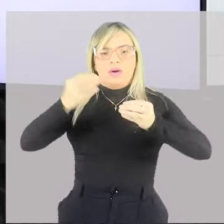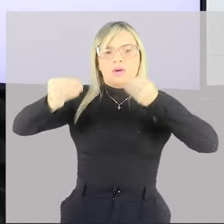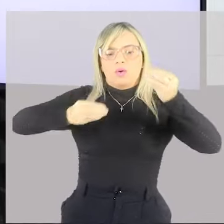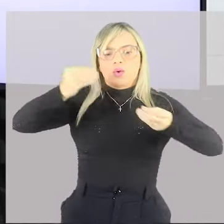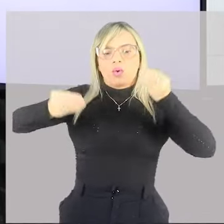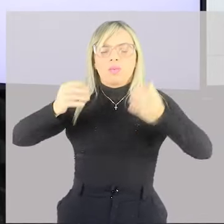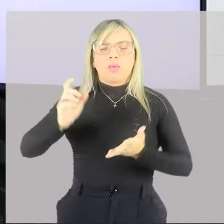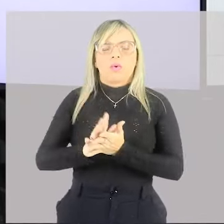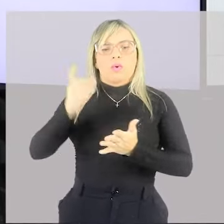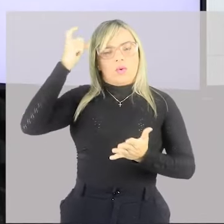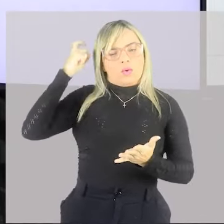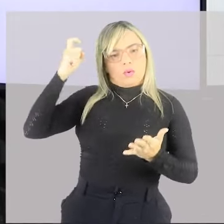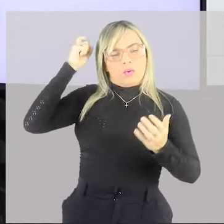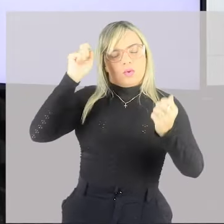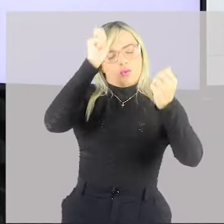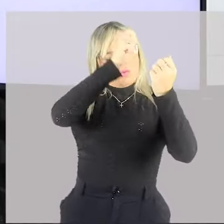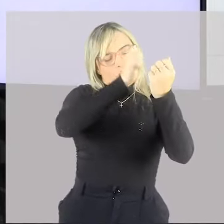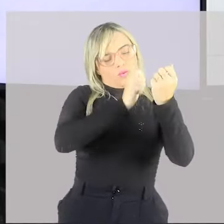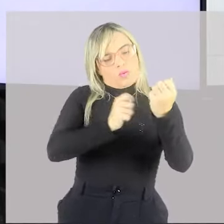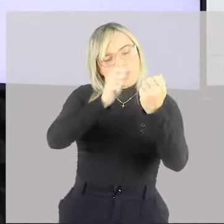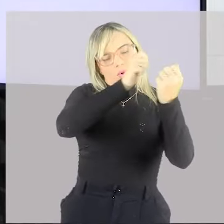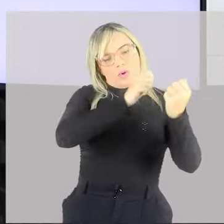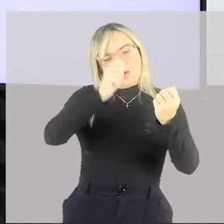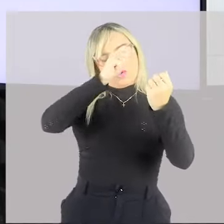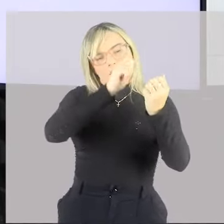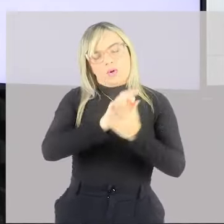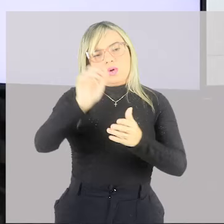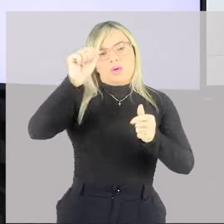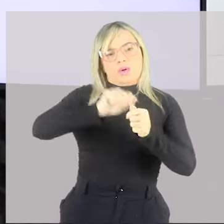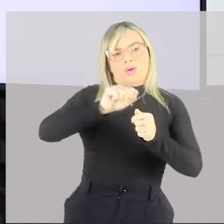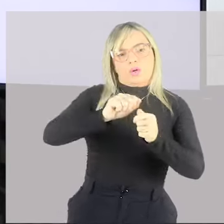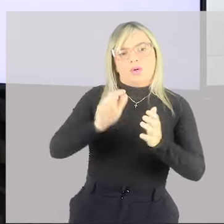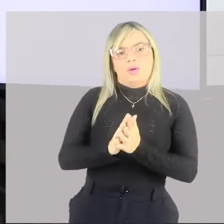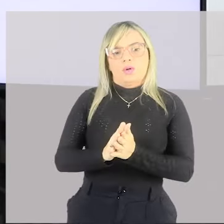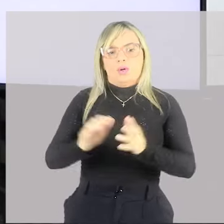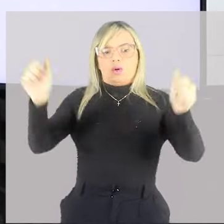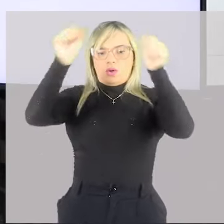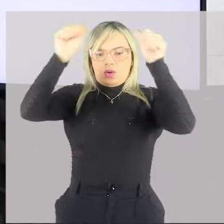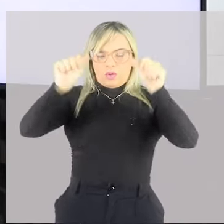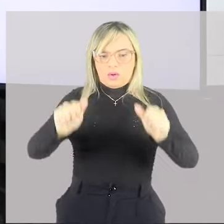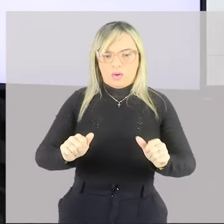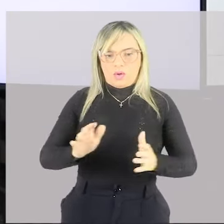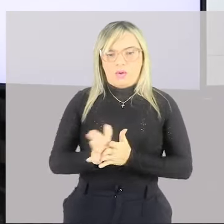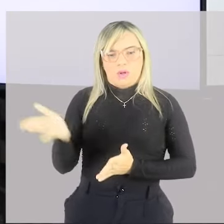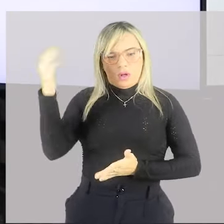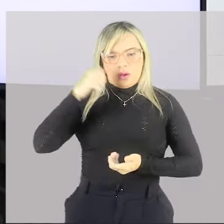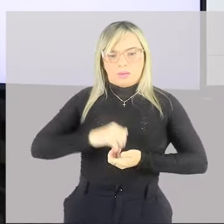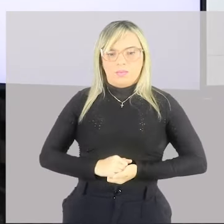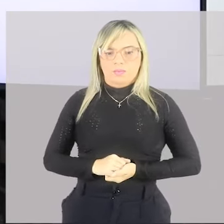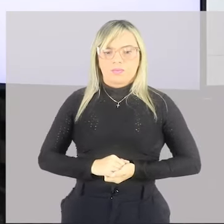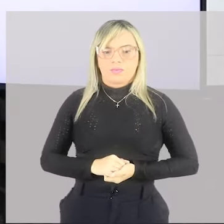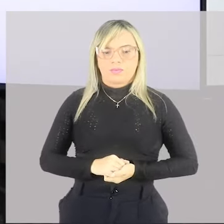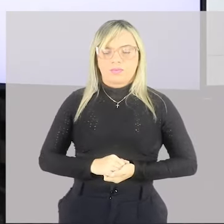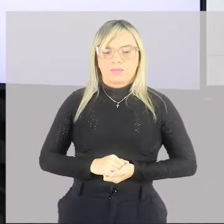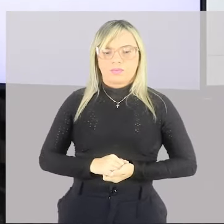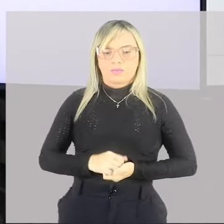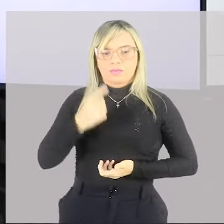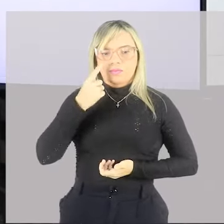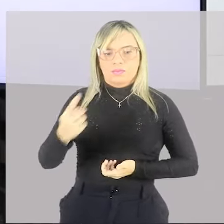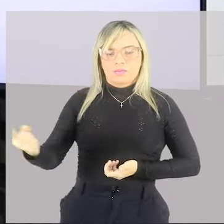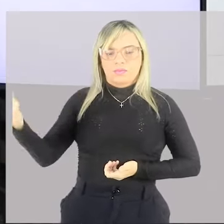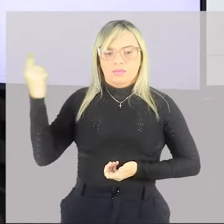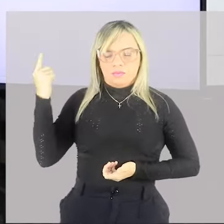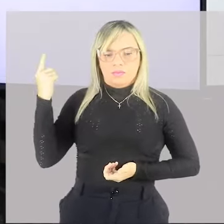alejadinho Antônio Francisco Lisboa fazia suas estátuas vamos lá essa